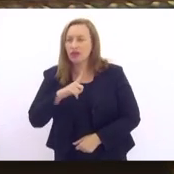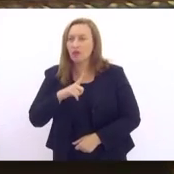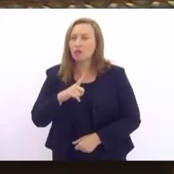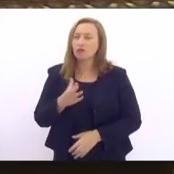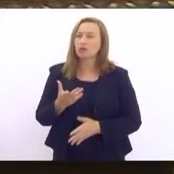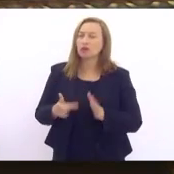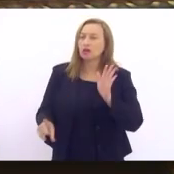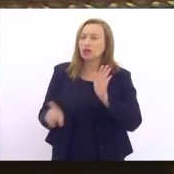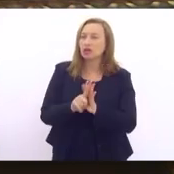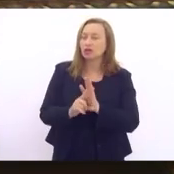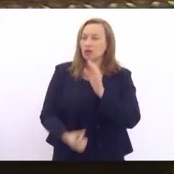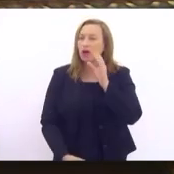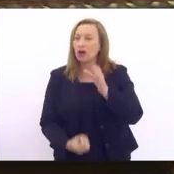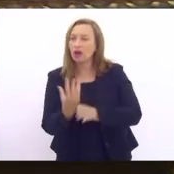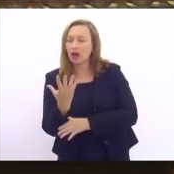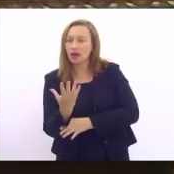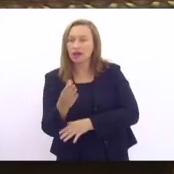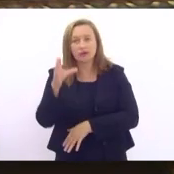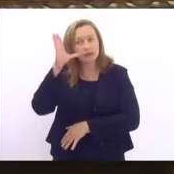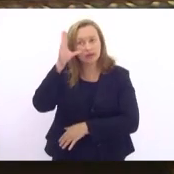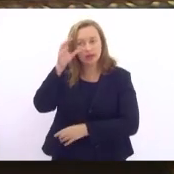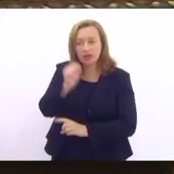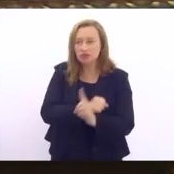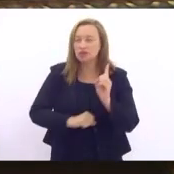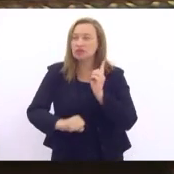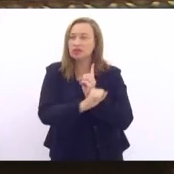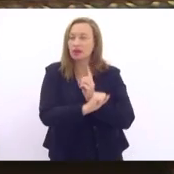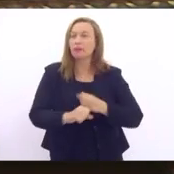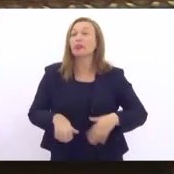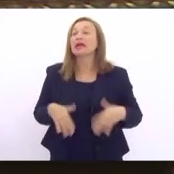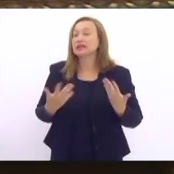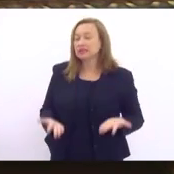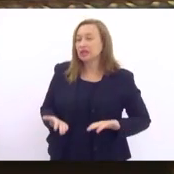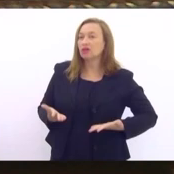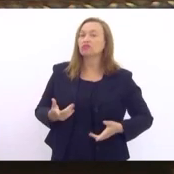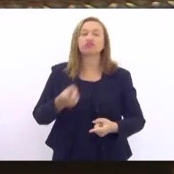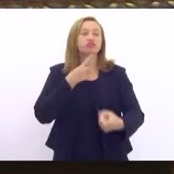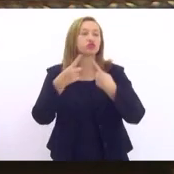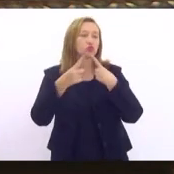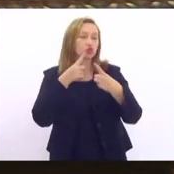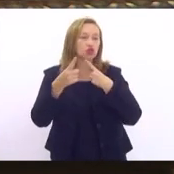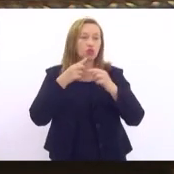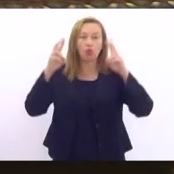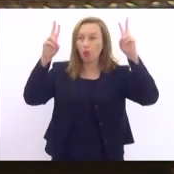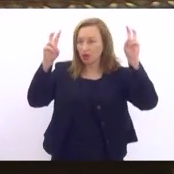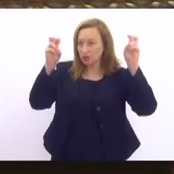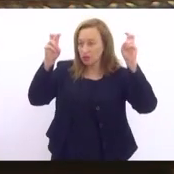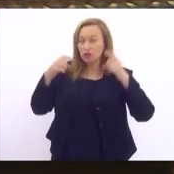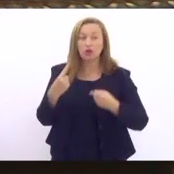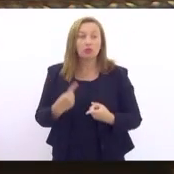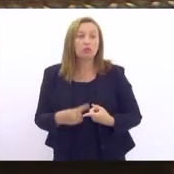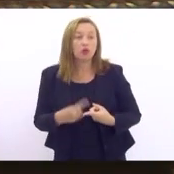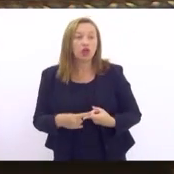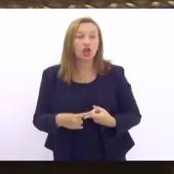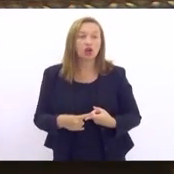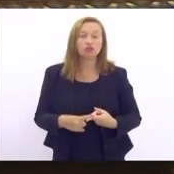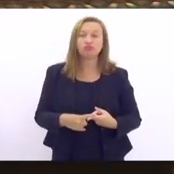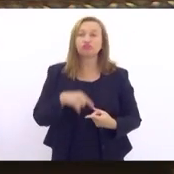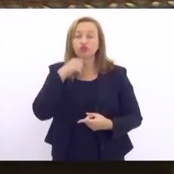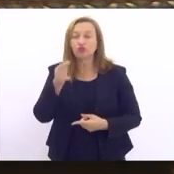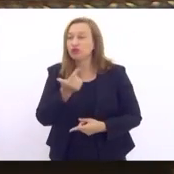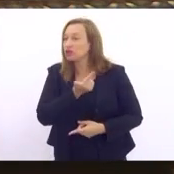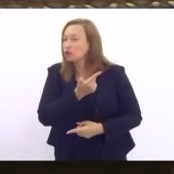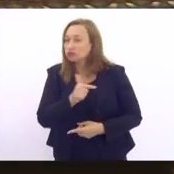Interesse Social. Então, fiz questão de discutir a matéria, porque, sem dúvida nenhuma, estarei